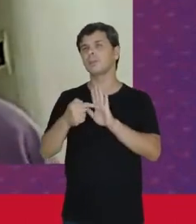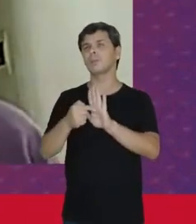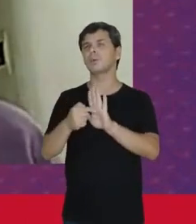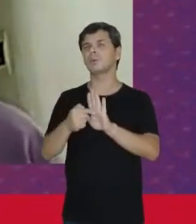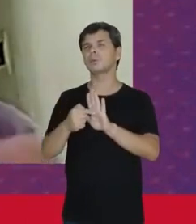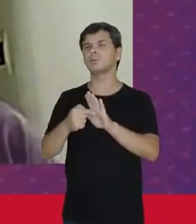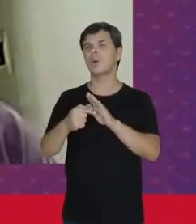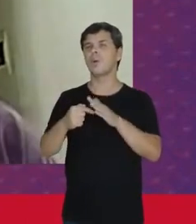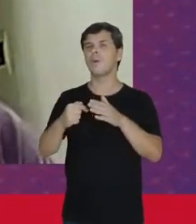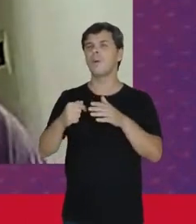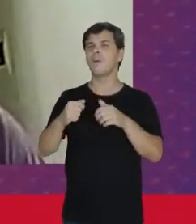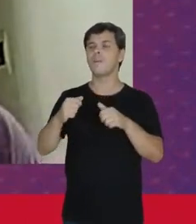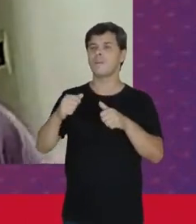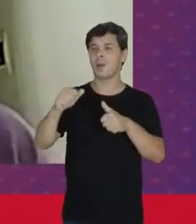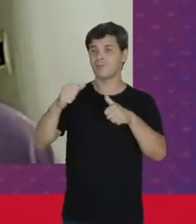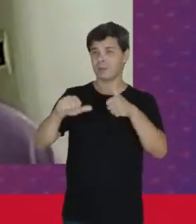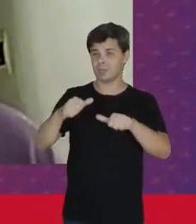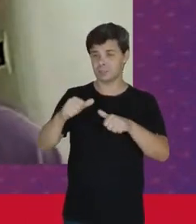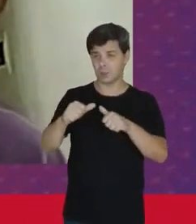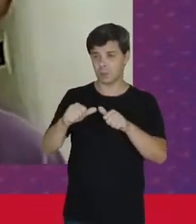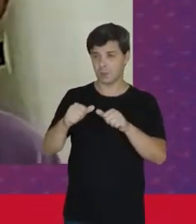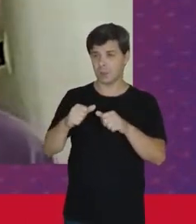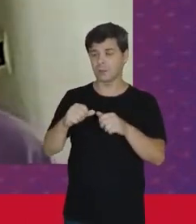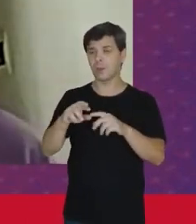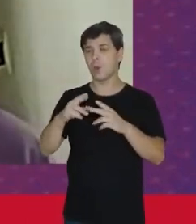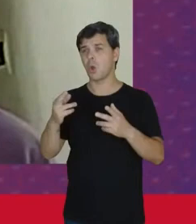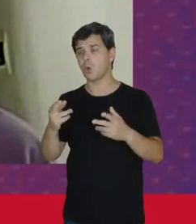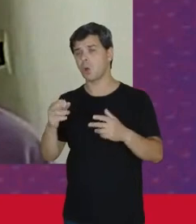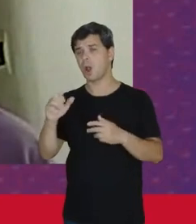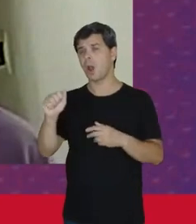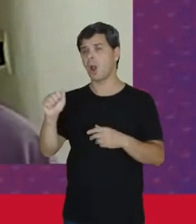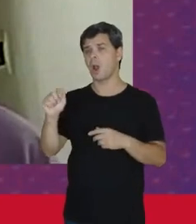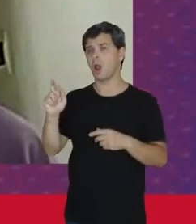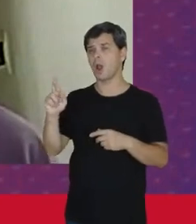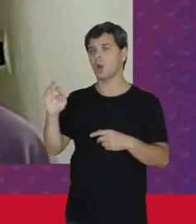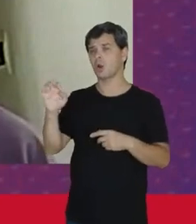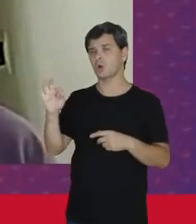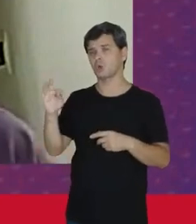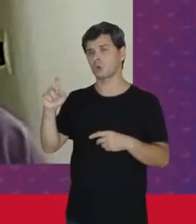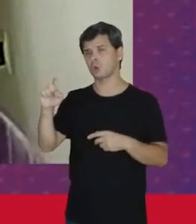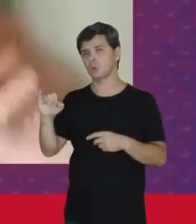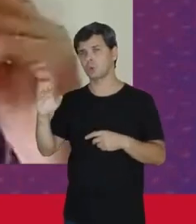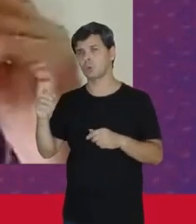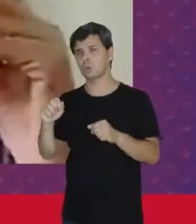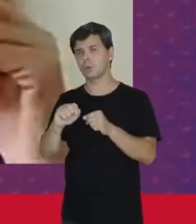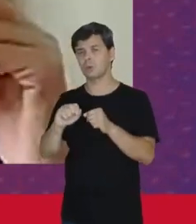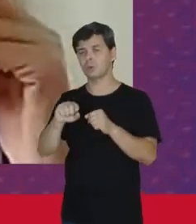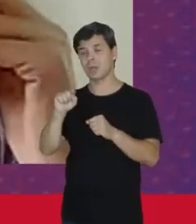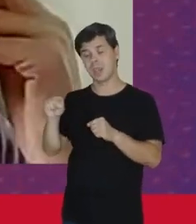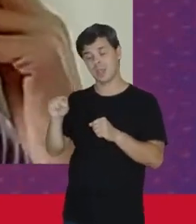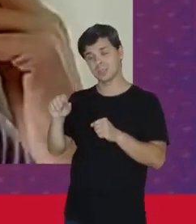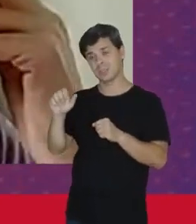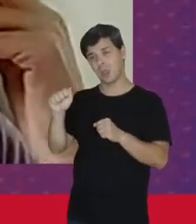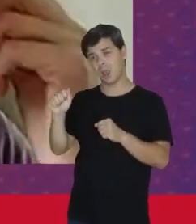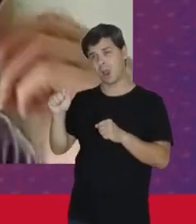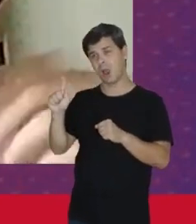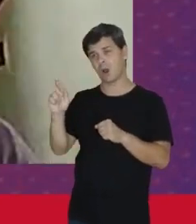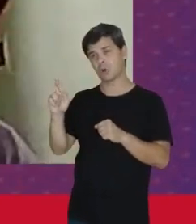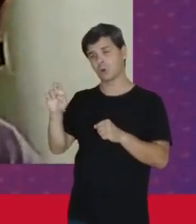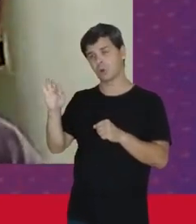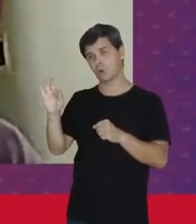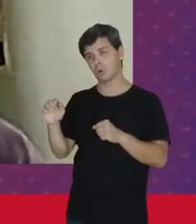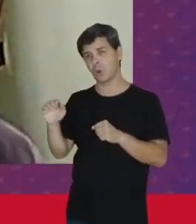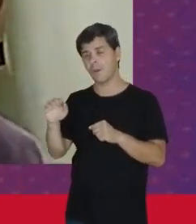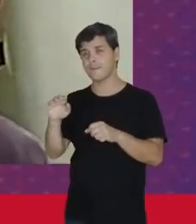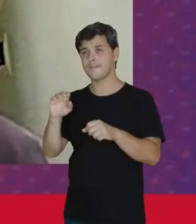para não permitir a liberação de determinado ingrediente ou determinado agrotóxico. Somente quando e se esse agrotóxico causar